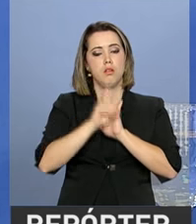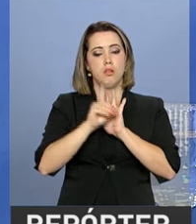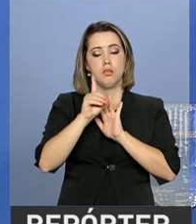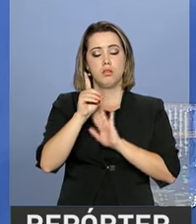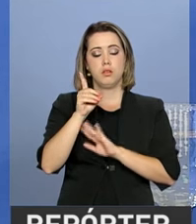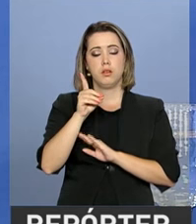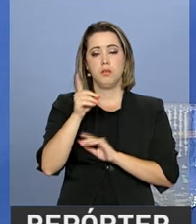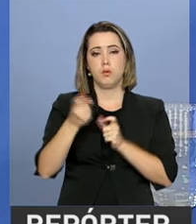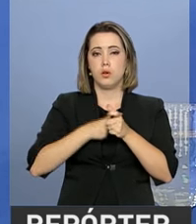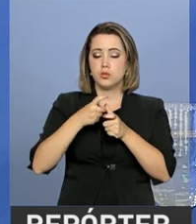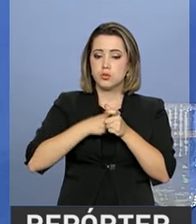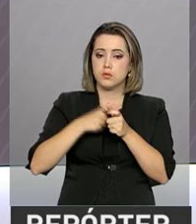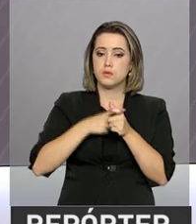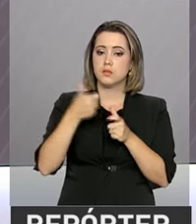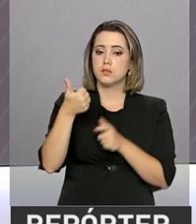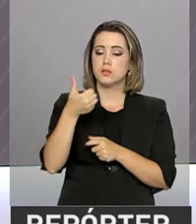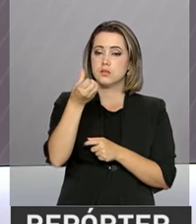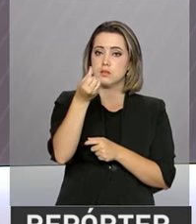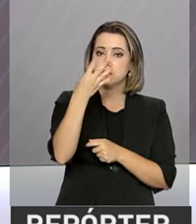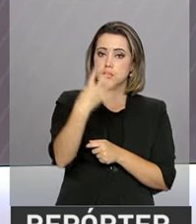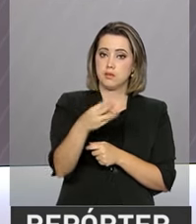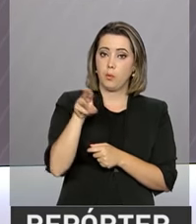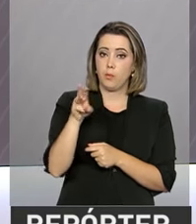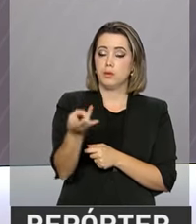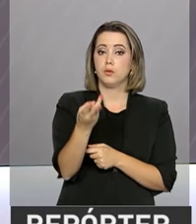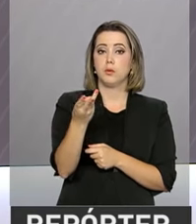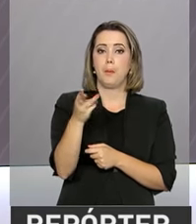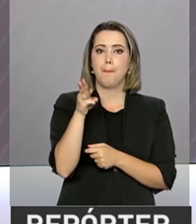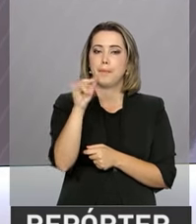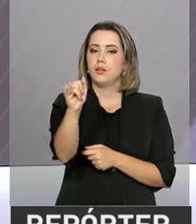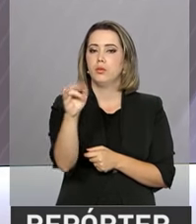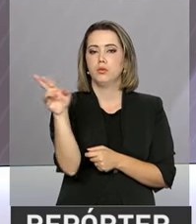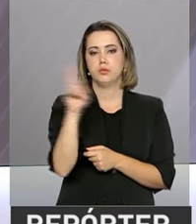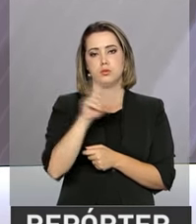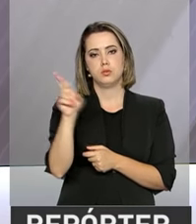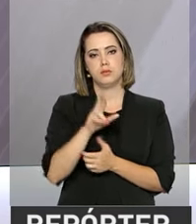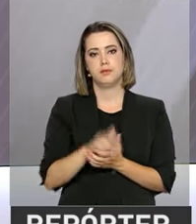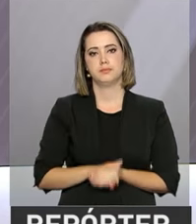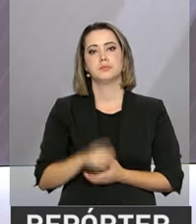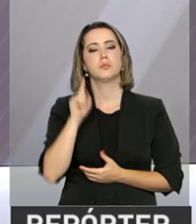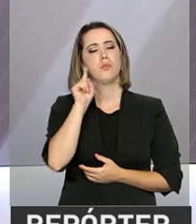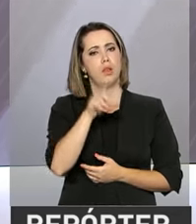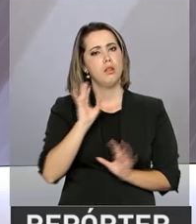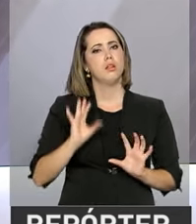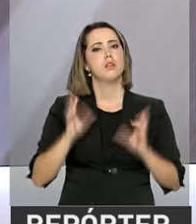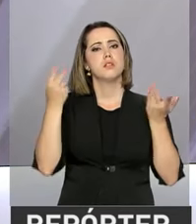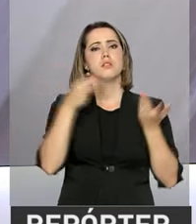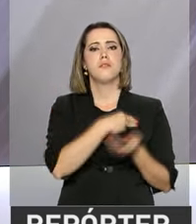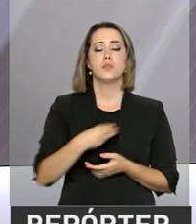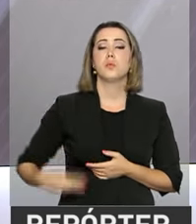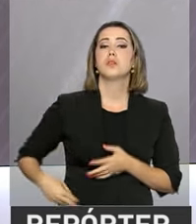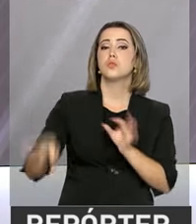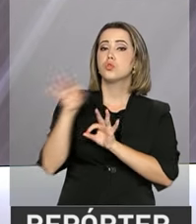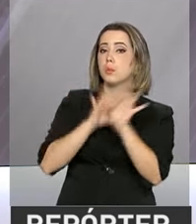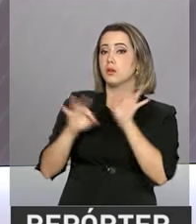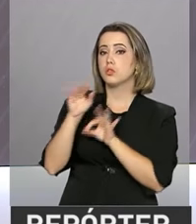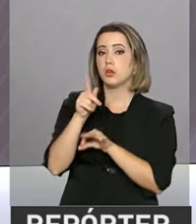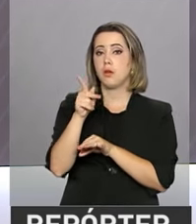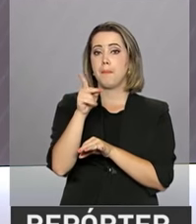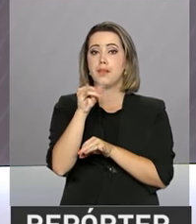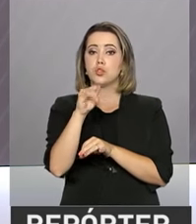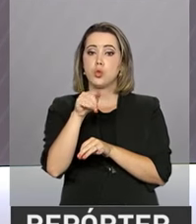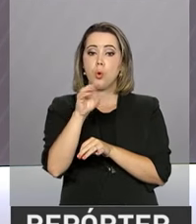54 bilhões de reais ainda no evento o ministro do planejamento desenvolvimento e gestão de oliveira